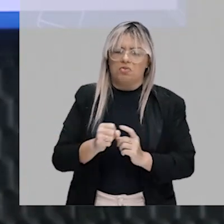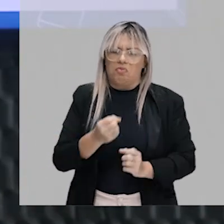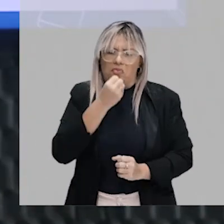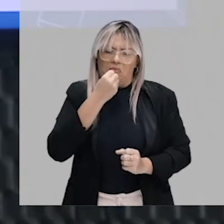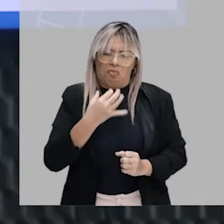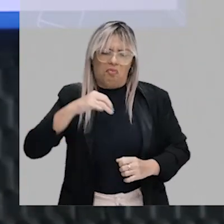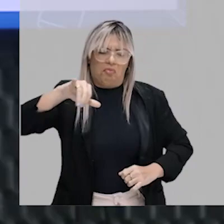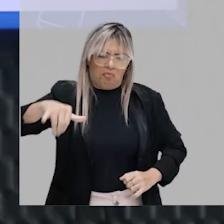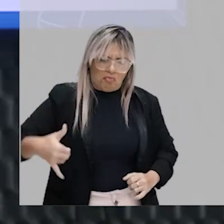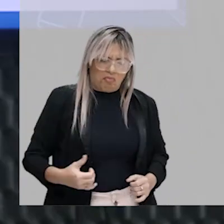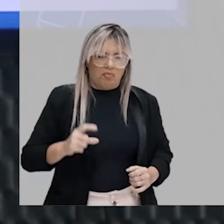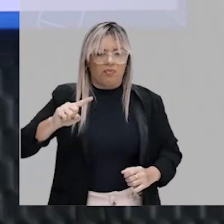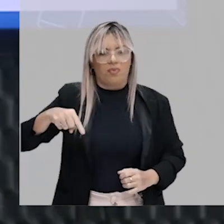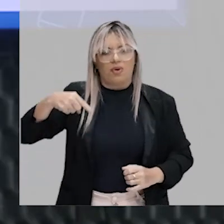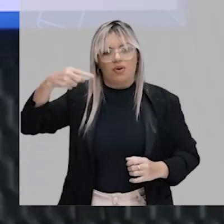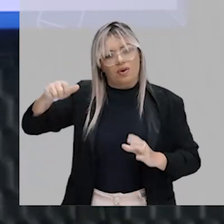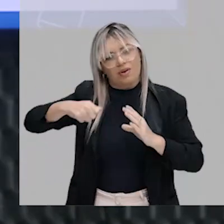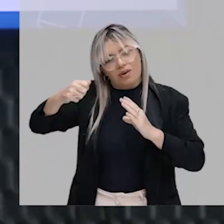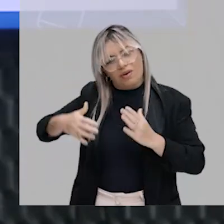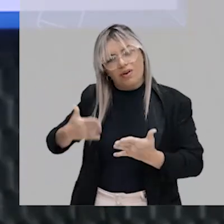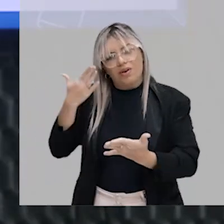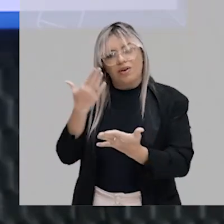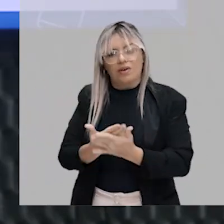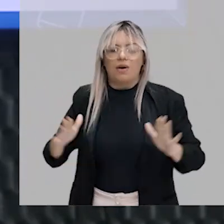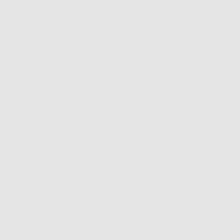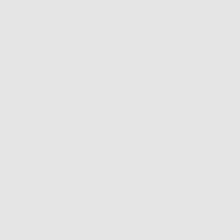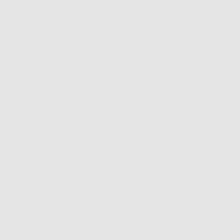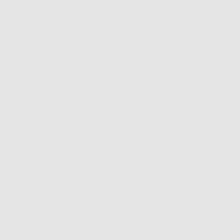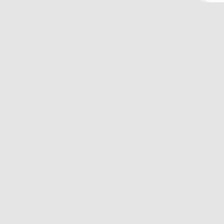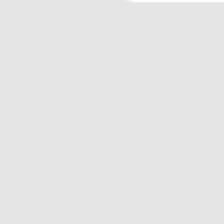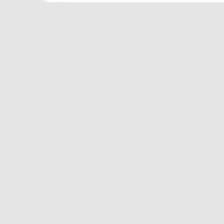e a gente se vê numa próxima videoaula. Tchau, tchau.